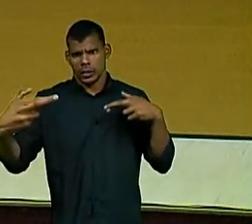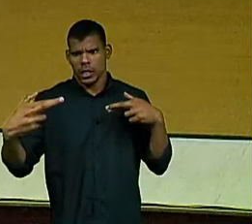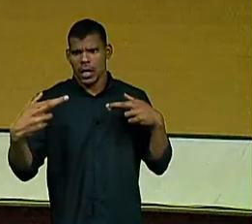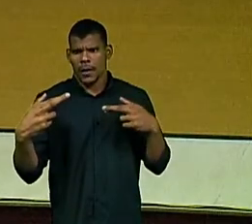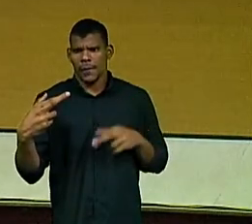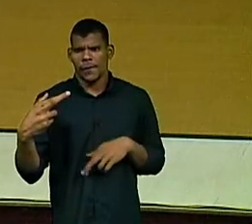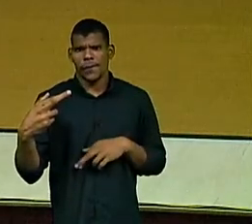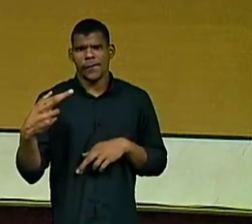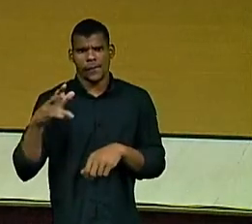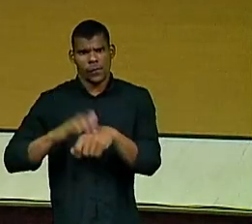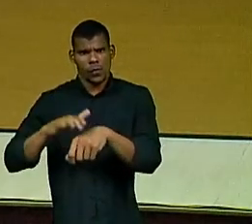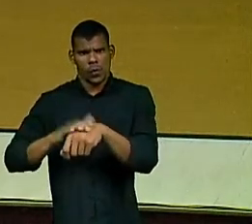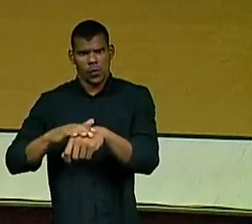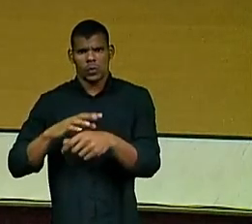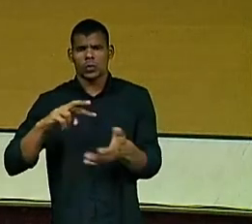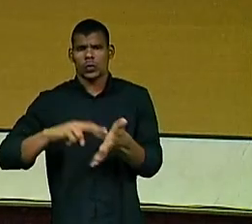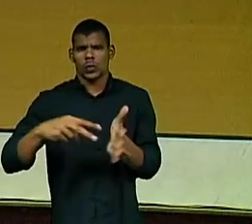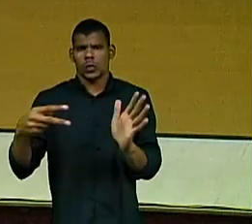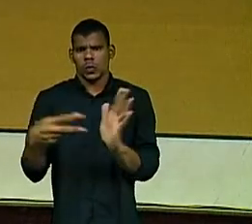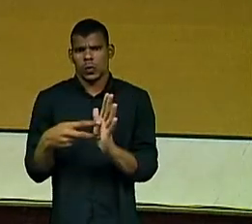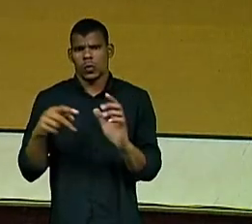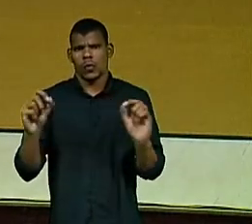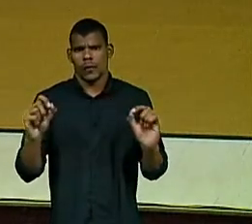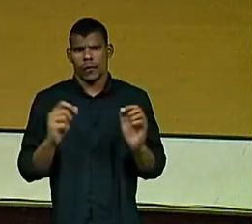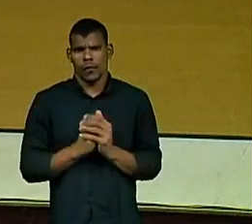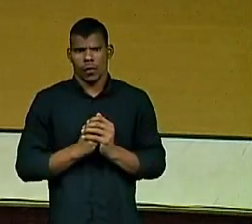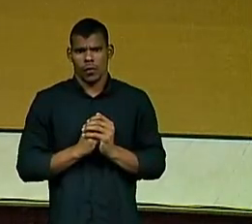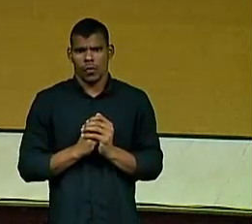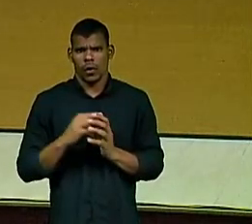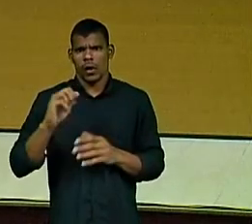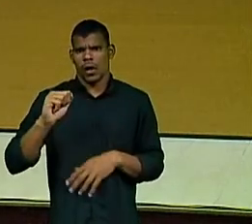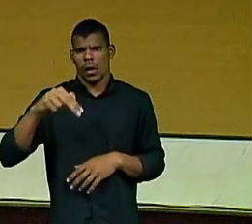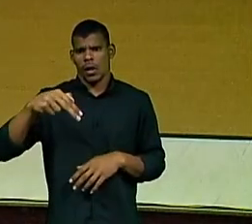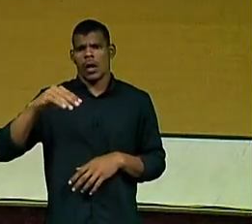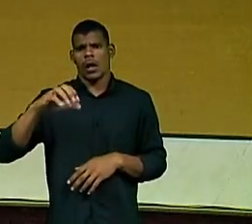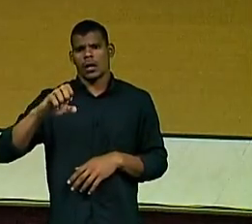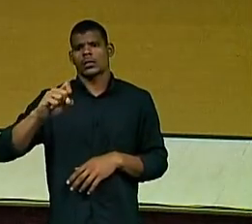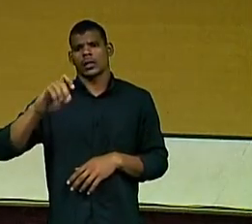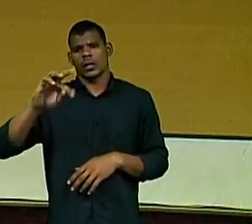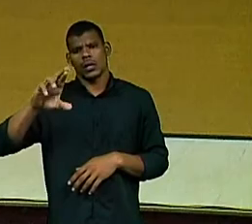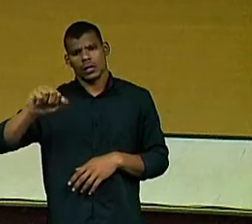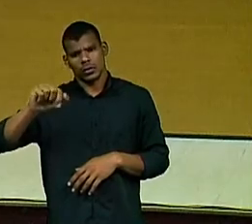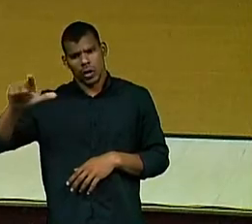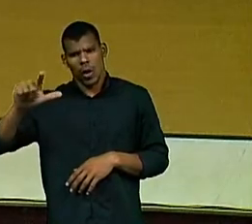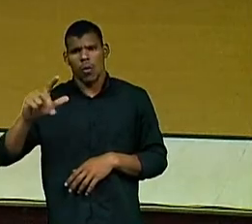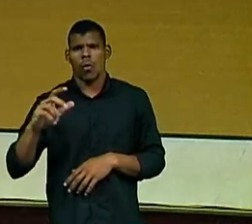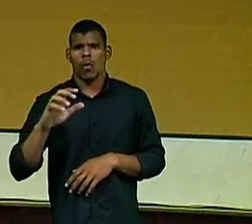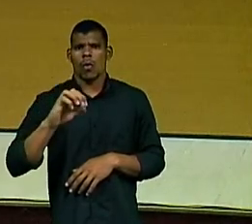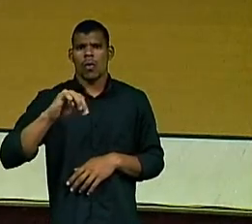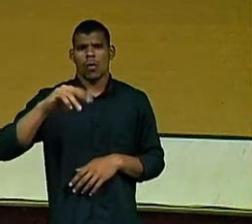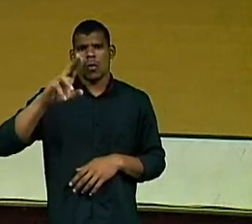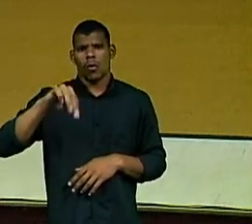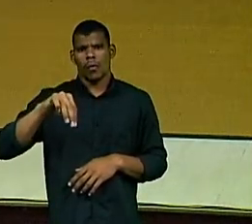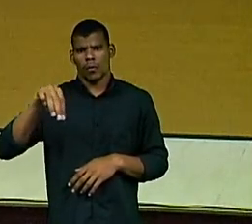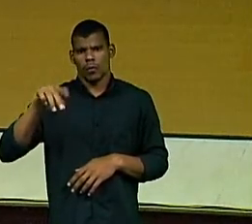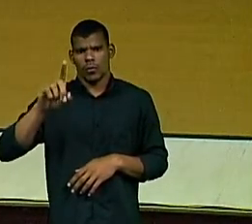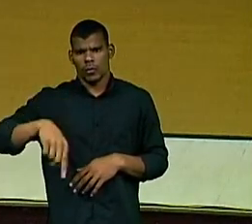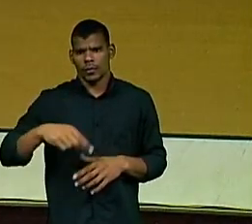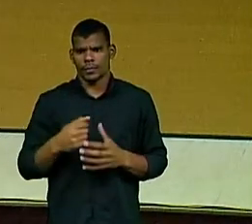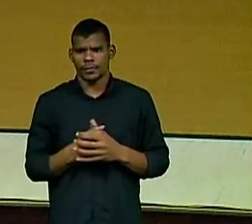indica que nós temos um ancestral em que nós temos o mesmo ancestral